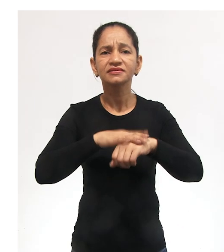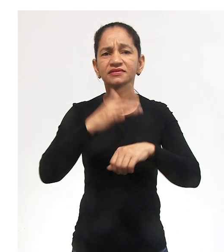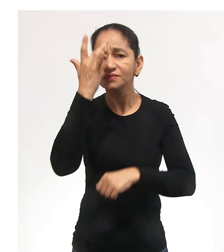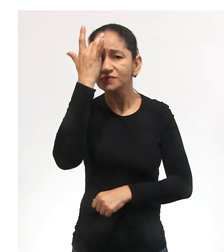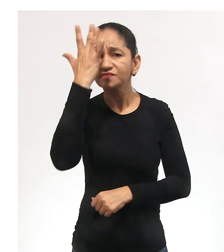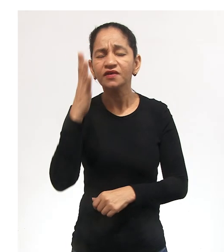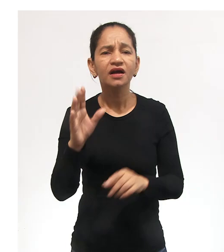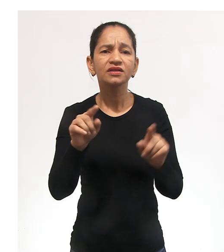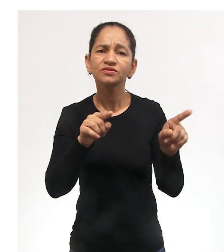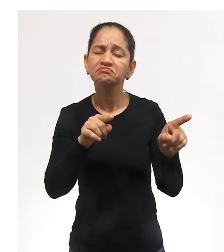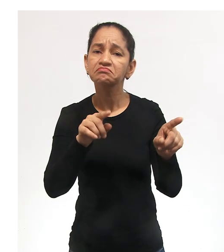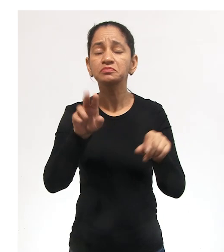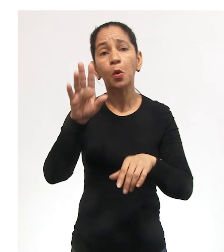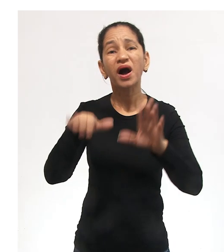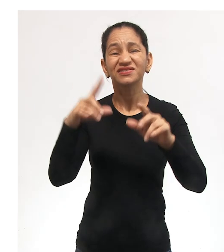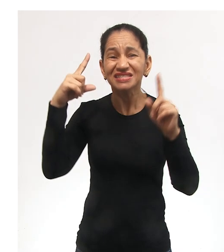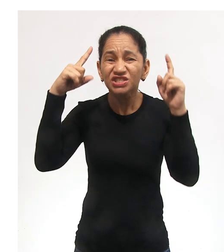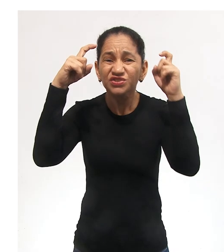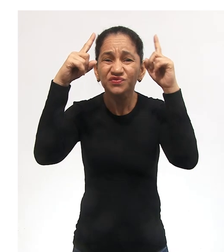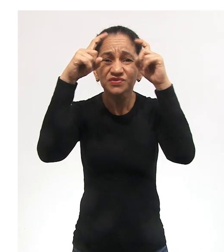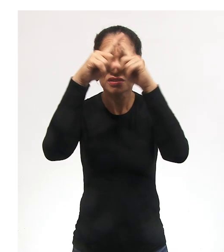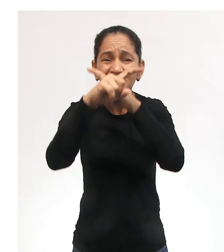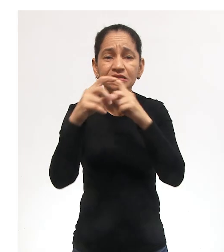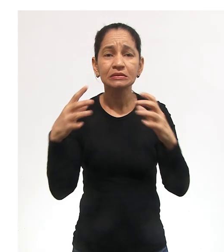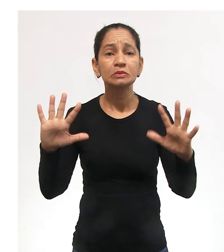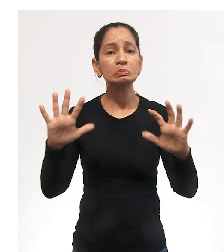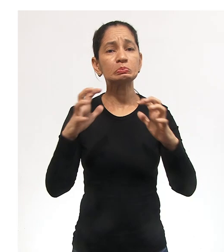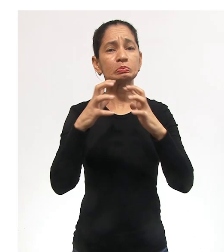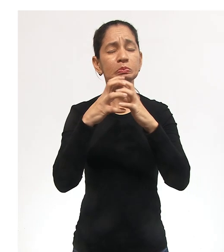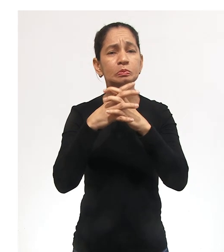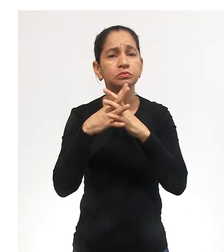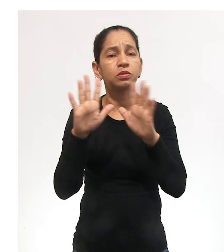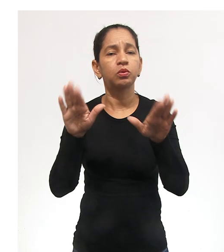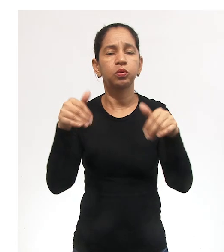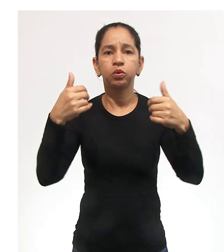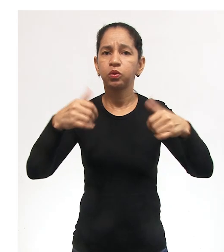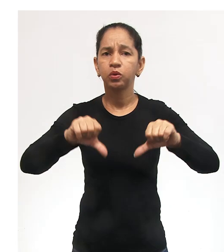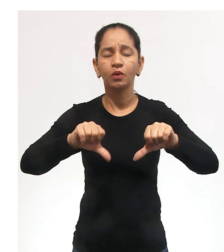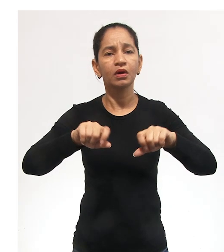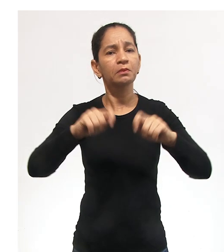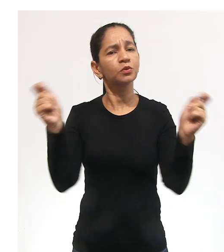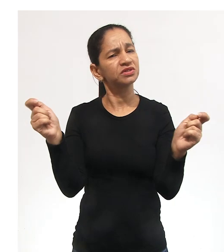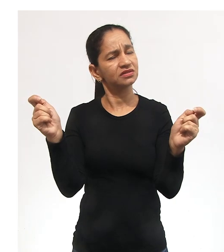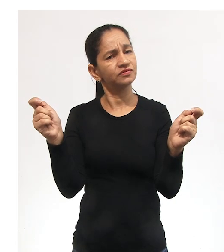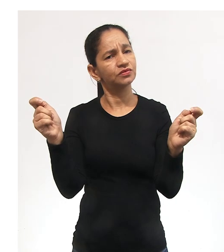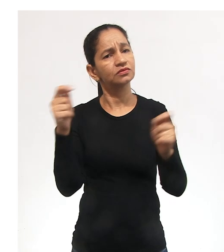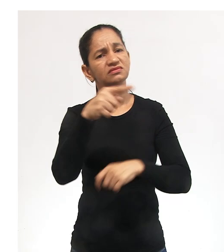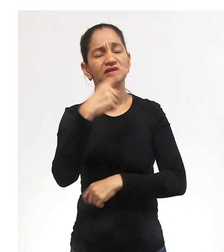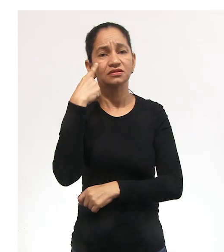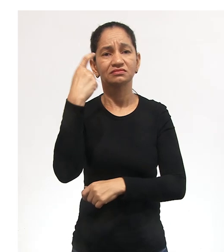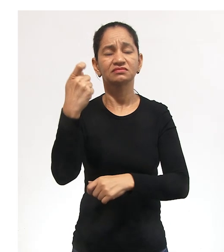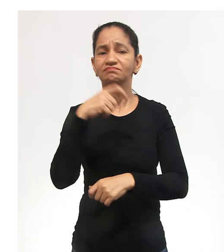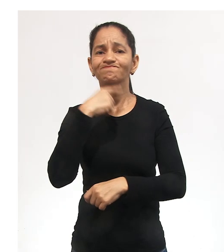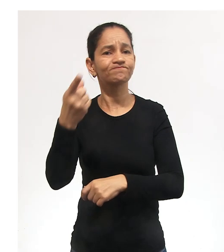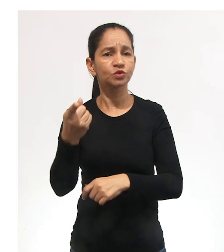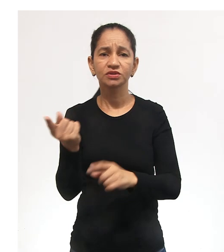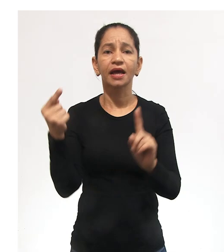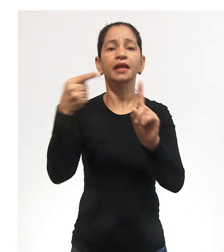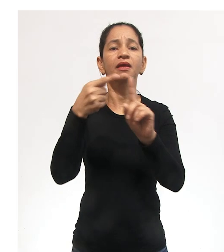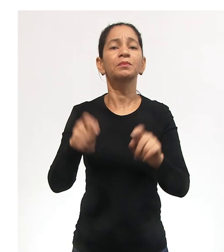o contexto daquele aluno? Ou será que não está tão difícil a ponto do aluno não se